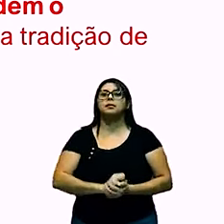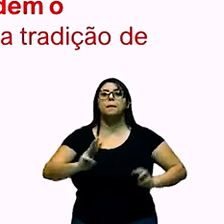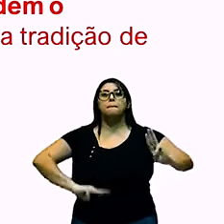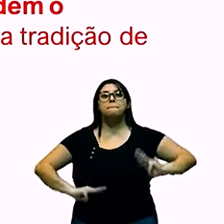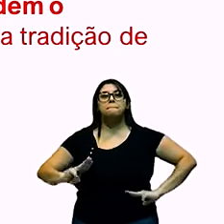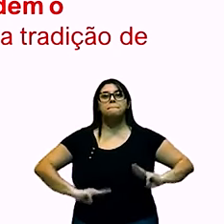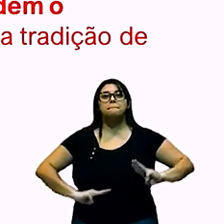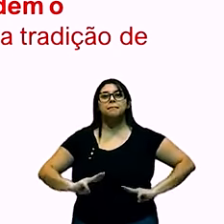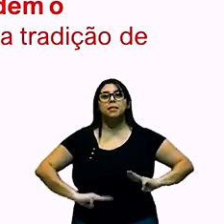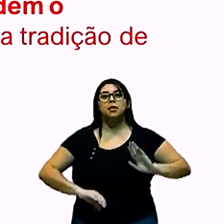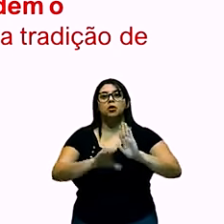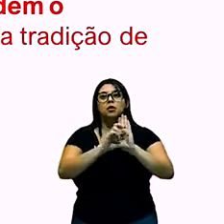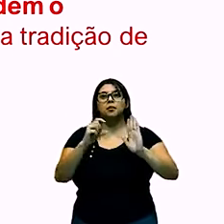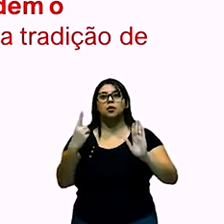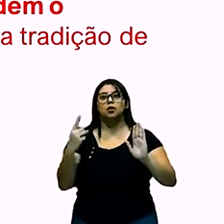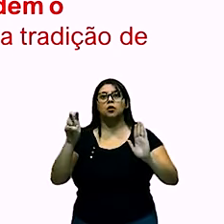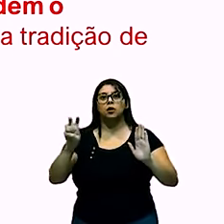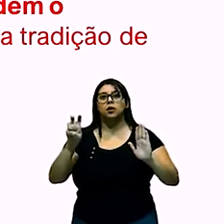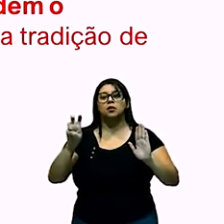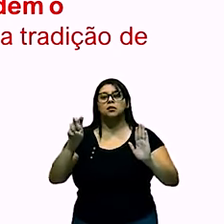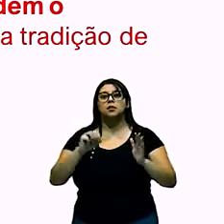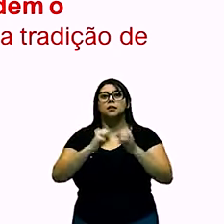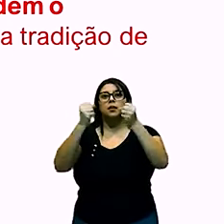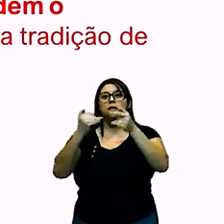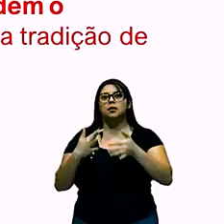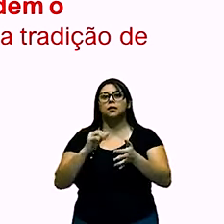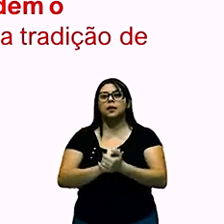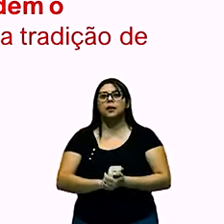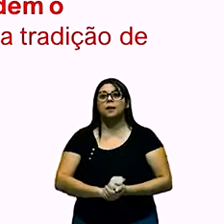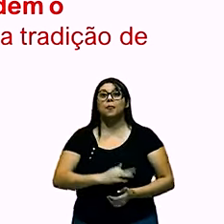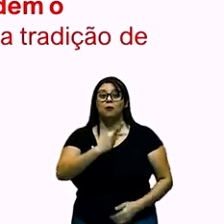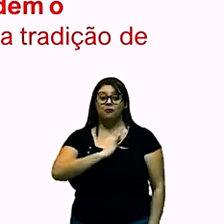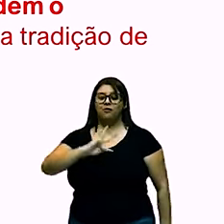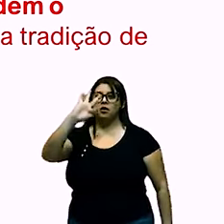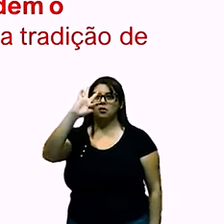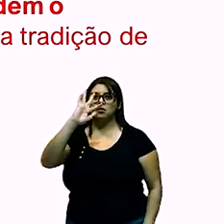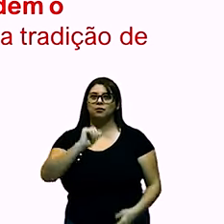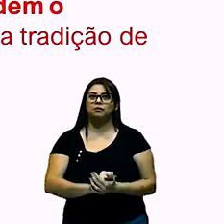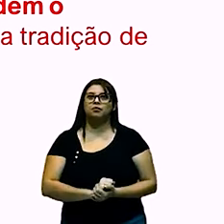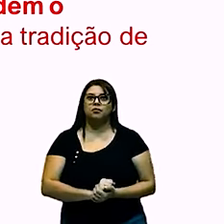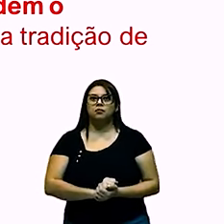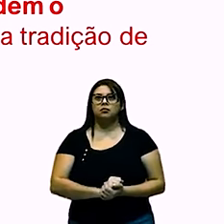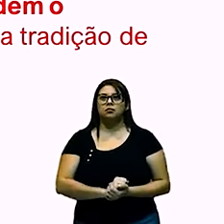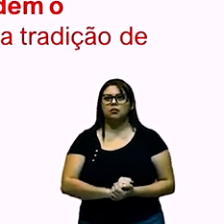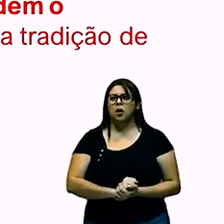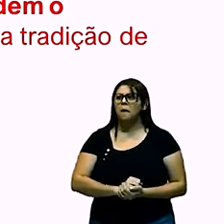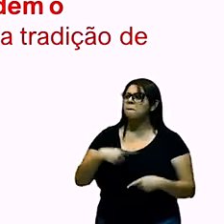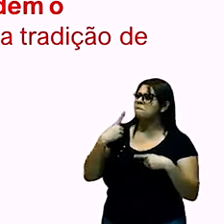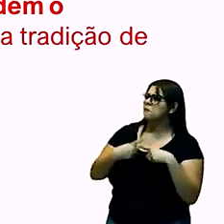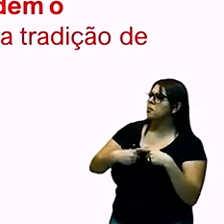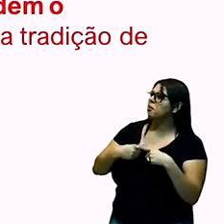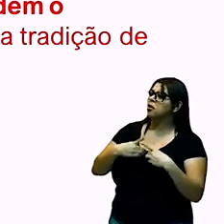certa vez os fariseus disseram a Jesus: por que que os teus discípulos, os escribas, disseram, os seus discípulos transgridem a